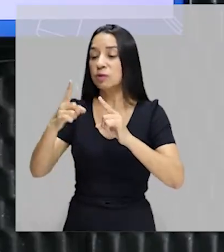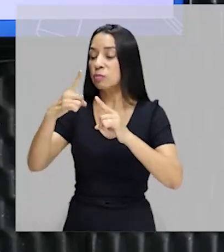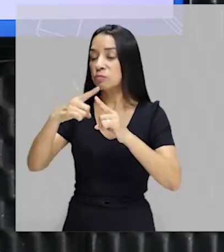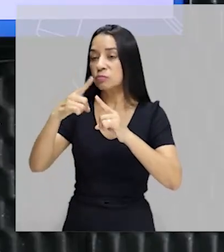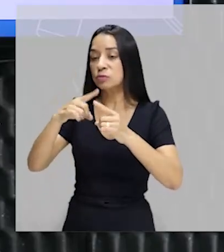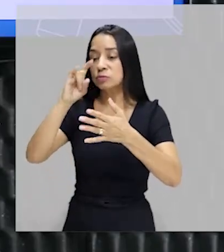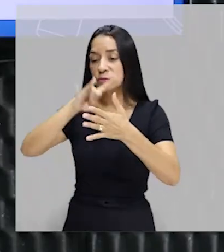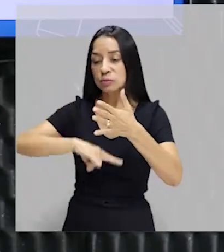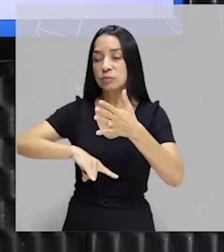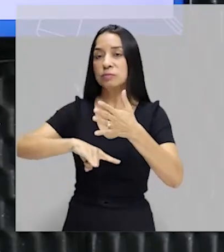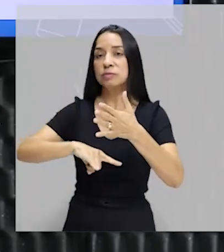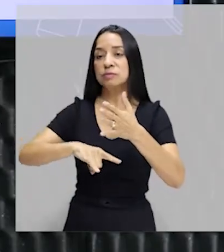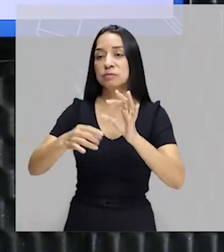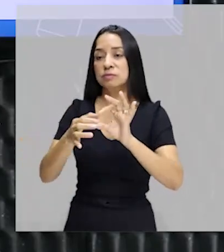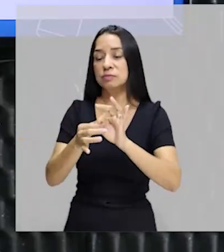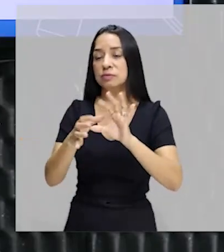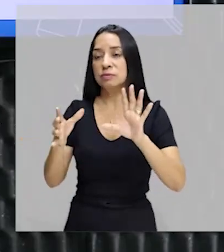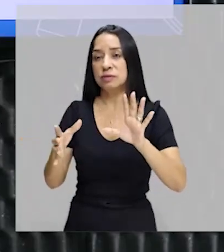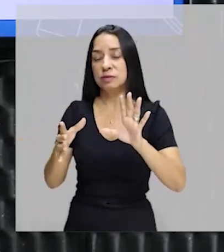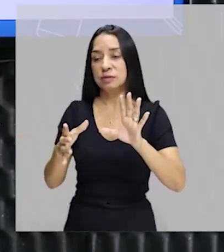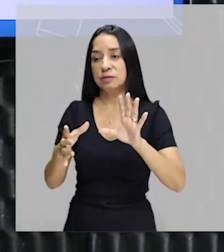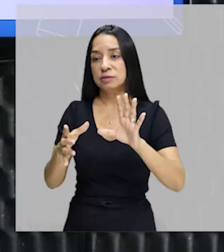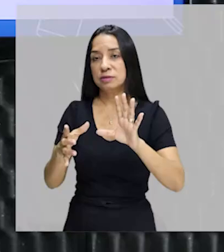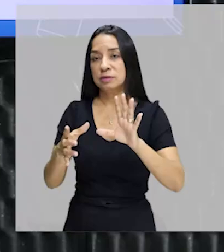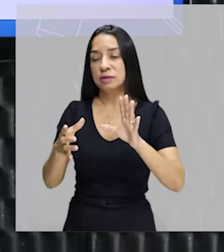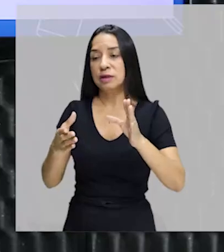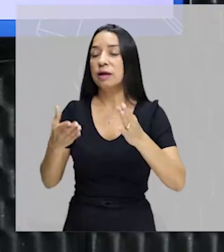preciso observar que, historicamente